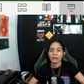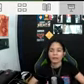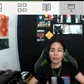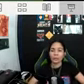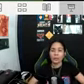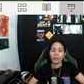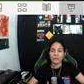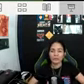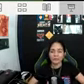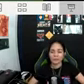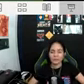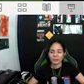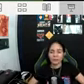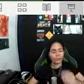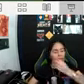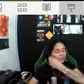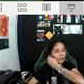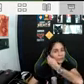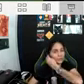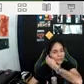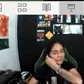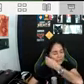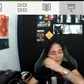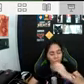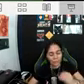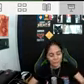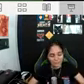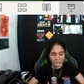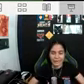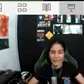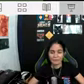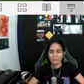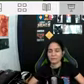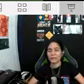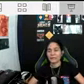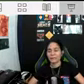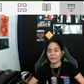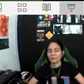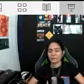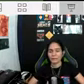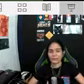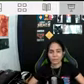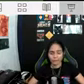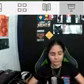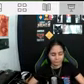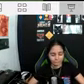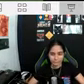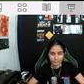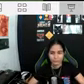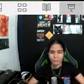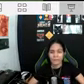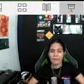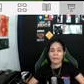acabe tendo complicações por não identificar algumas variáveis que a gente vai falar